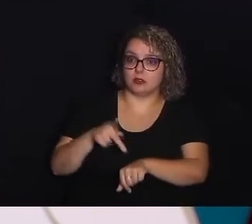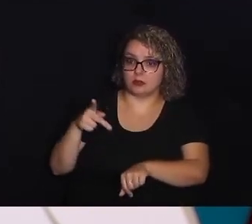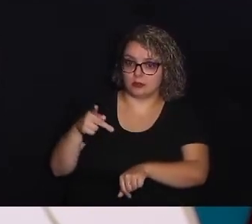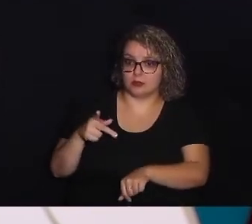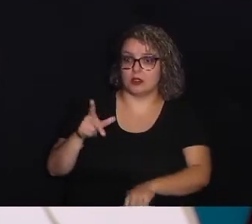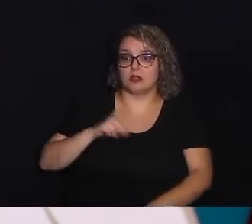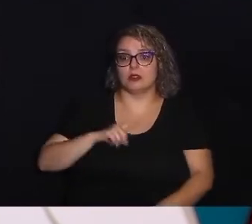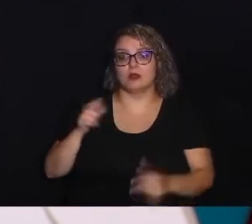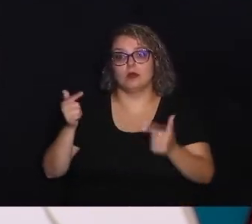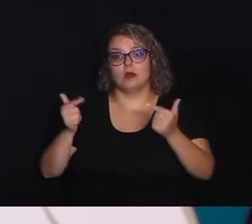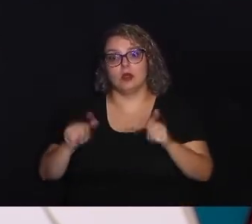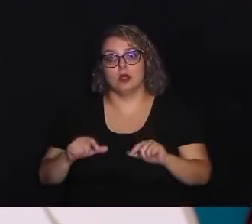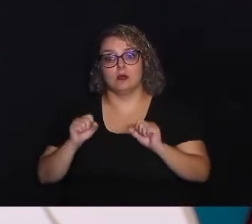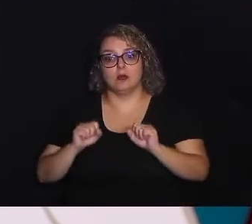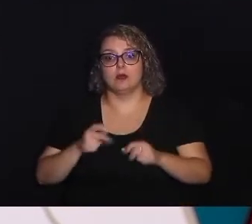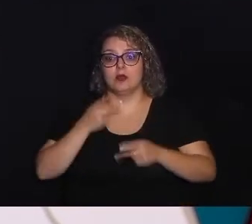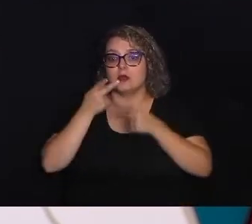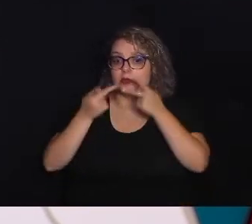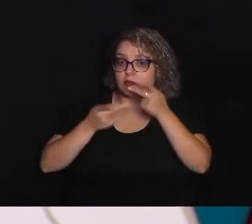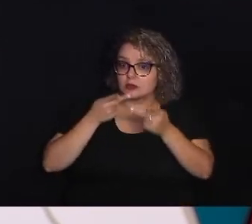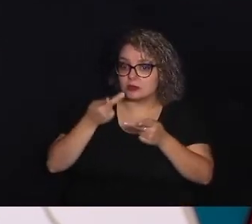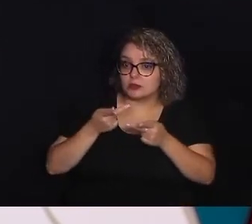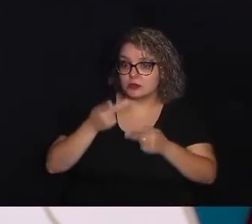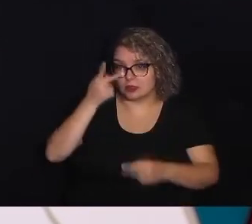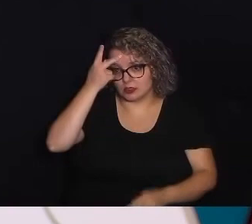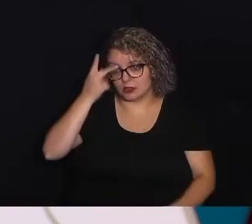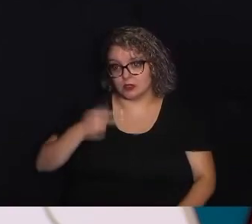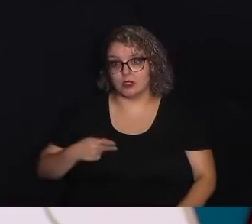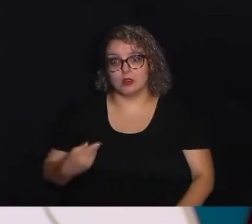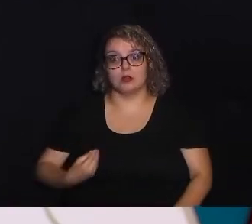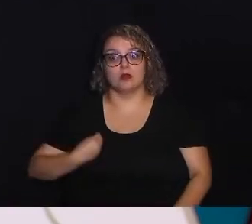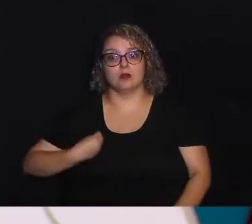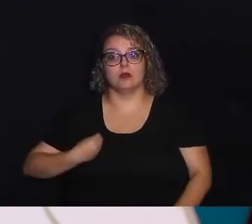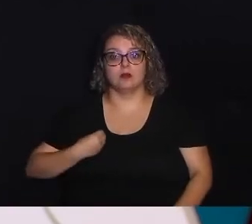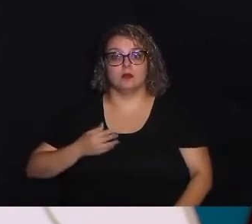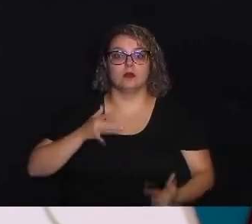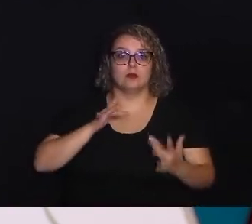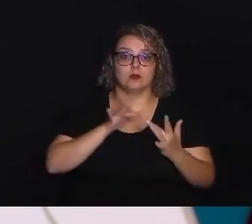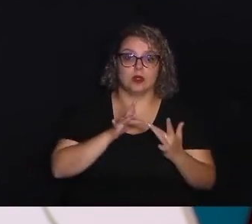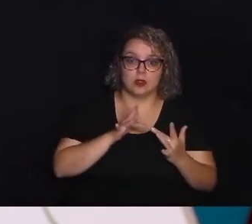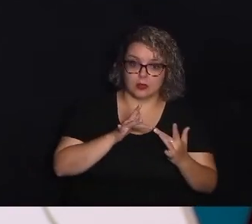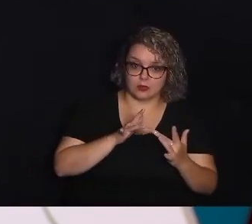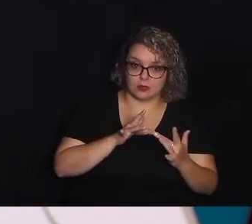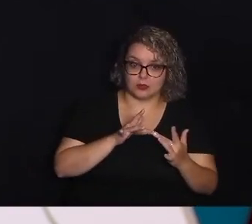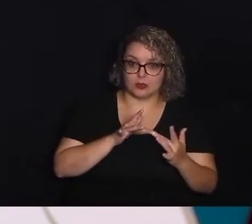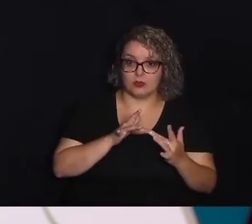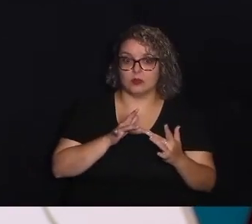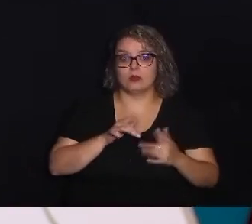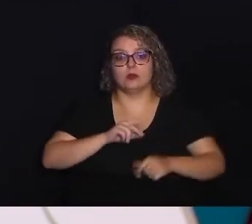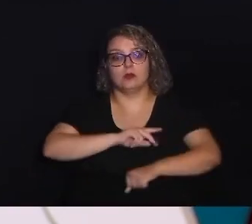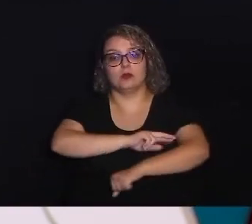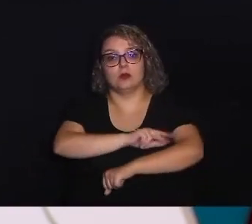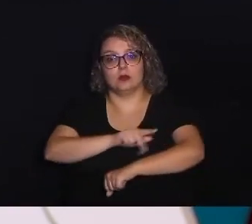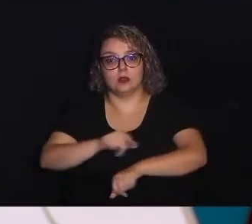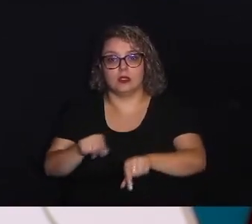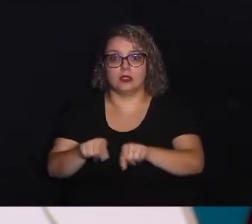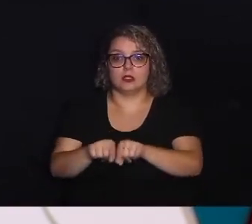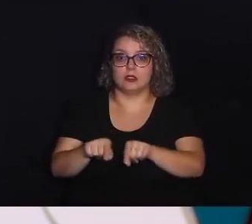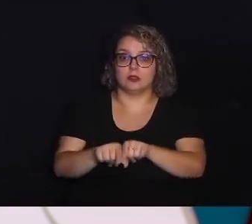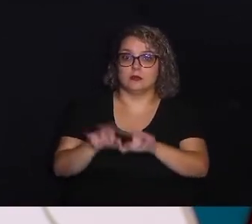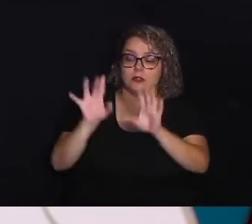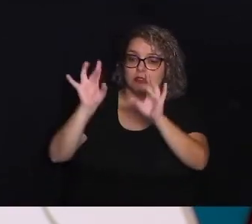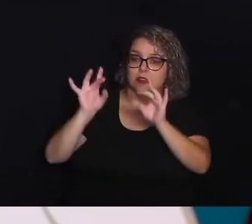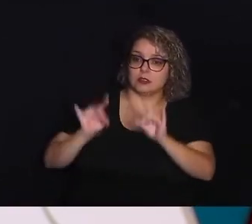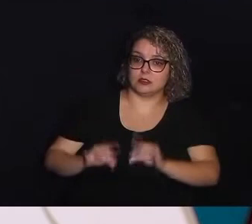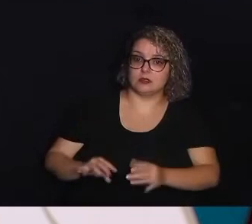alunos de graduação como de pós-graduação tem um espaço para poder falar sobre a sua própria vivência seu contato com